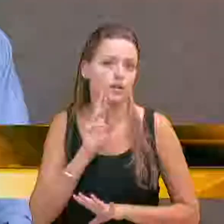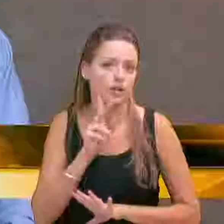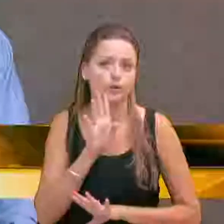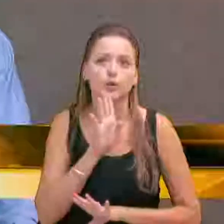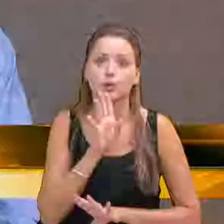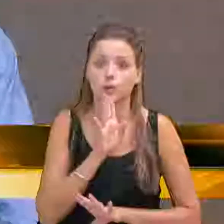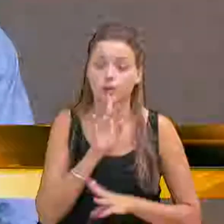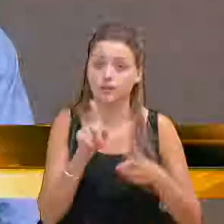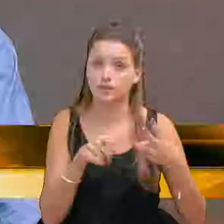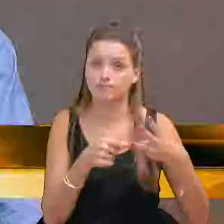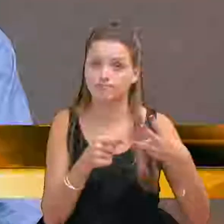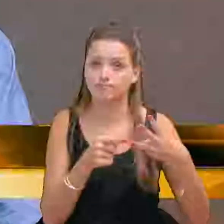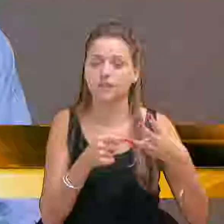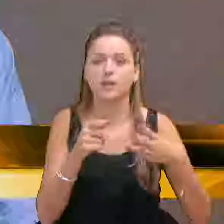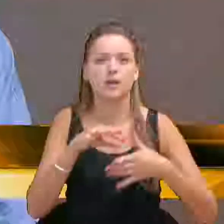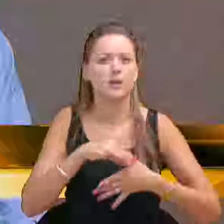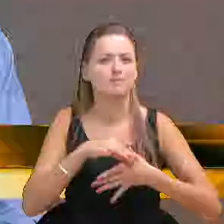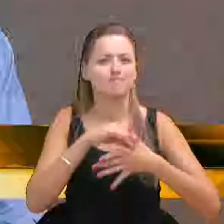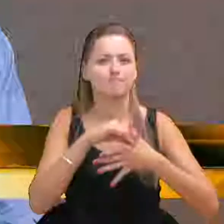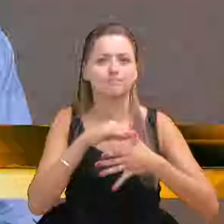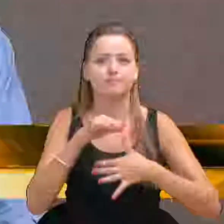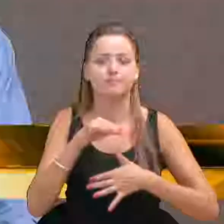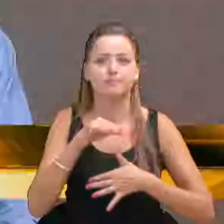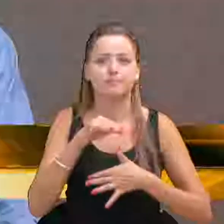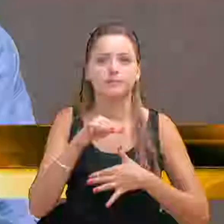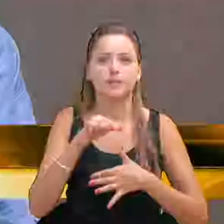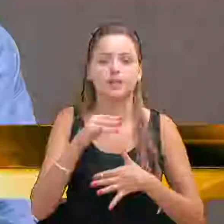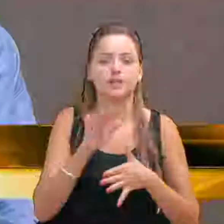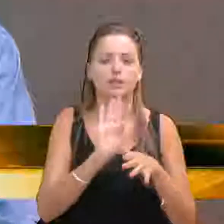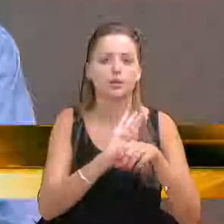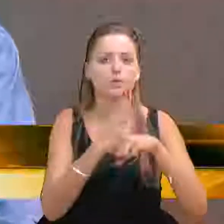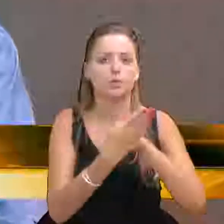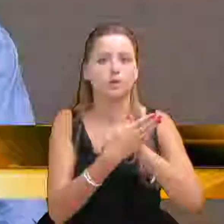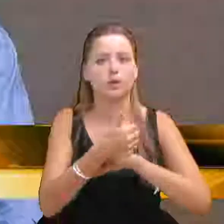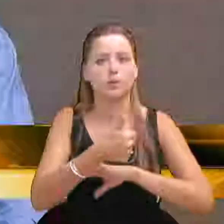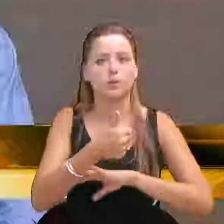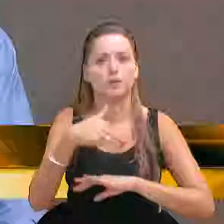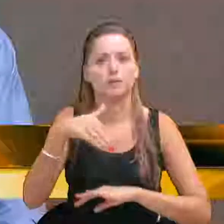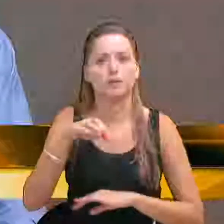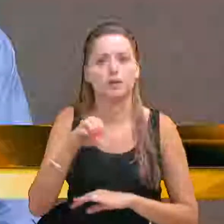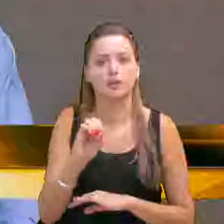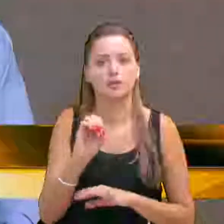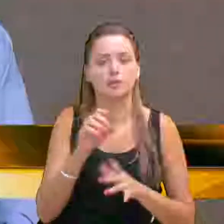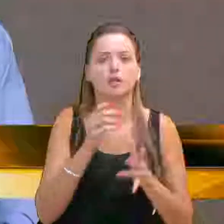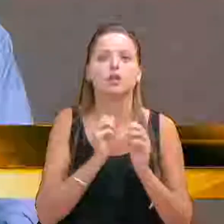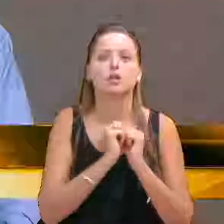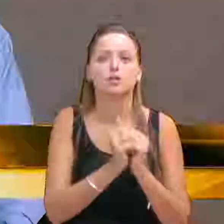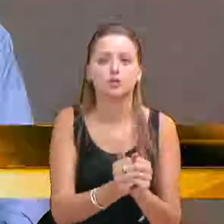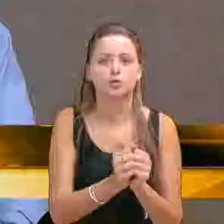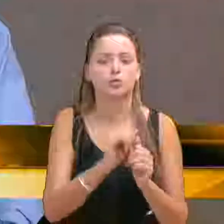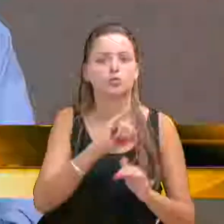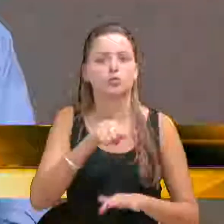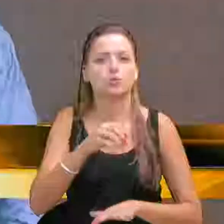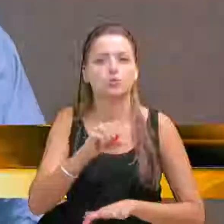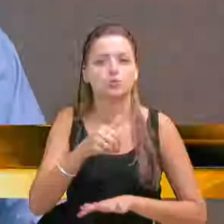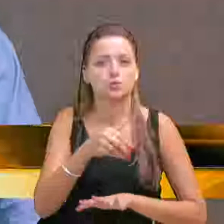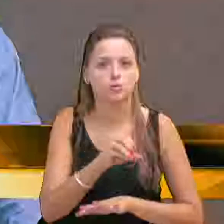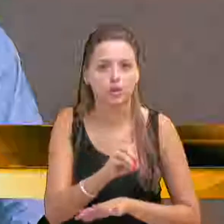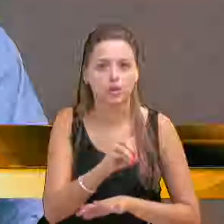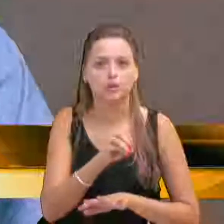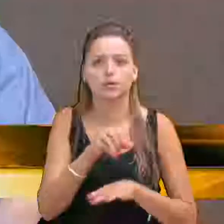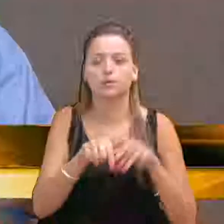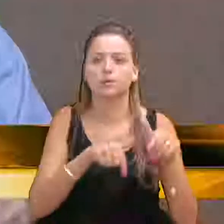das principais lideranças do bairro 1º de Maio, né? Pessoa destacada junto com o João Orildo Soares, junto